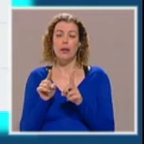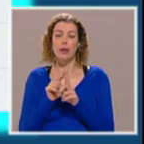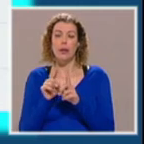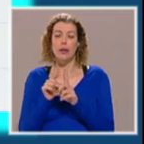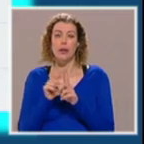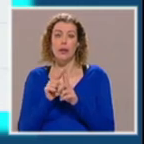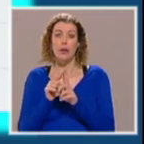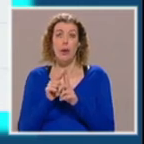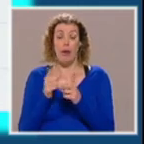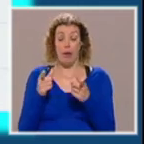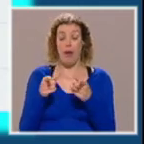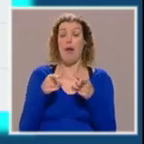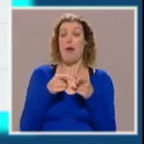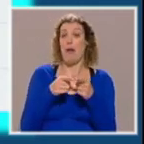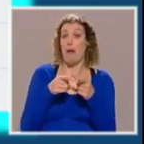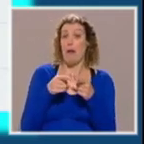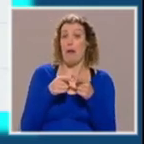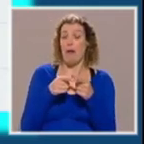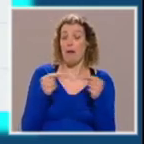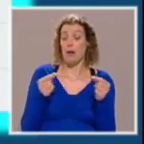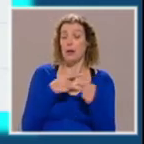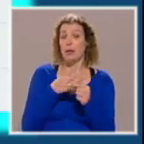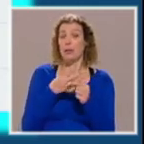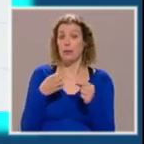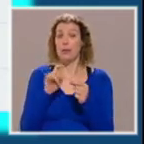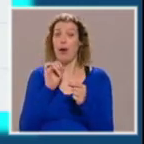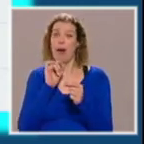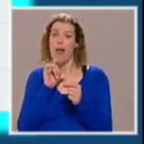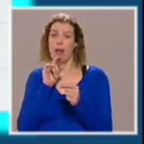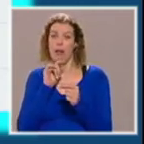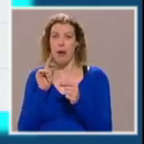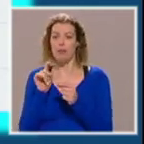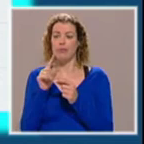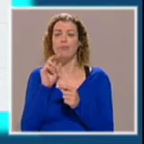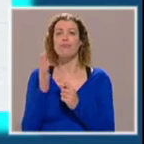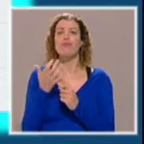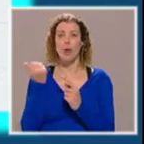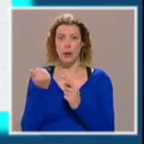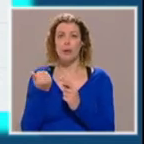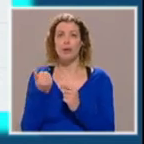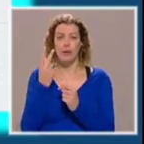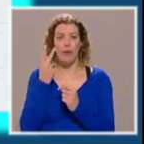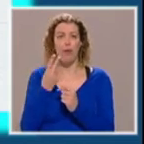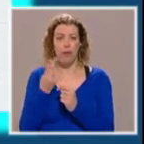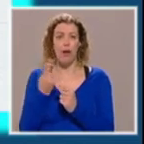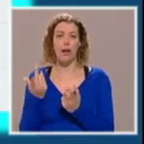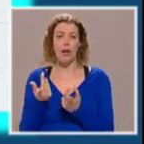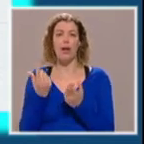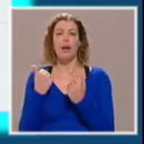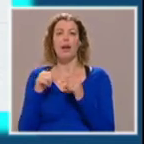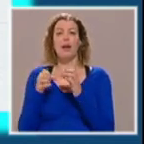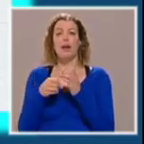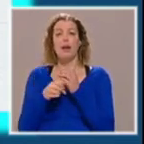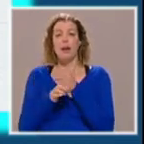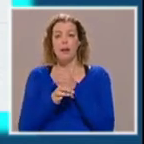a acidez da vagina e permitir assim a sobrevivência dos espermatozoides. As glândulas de Cooper estão